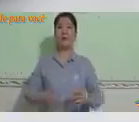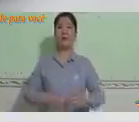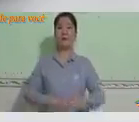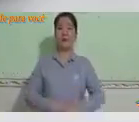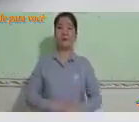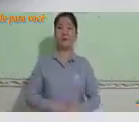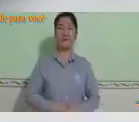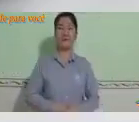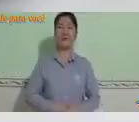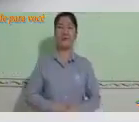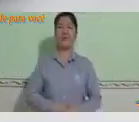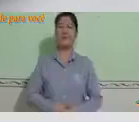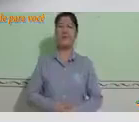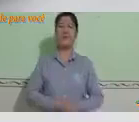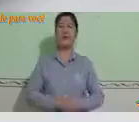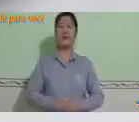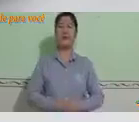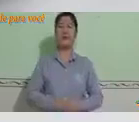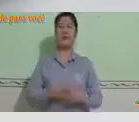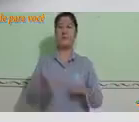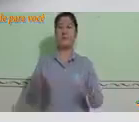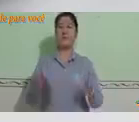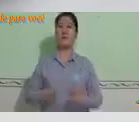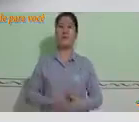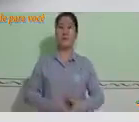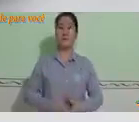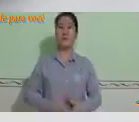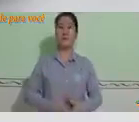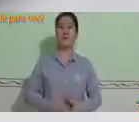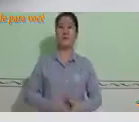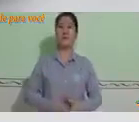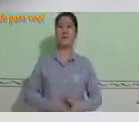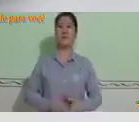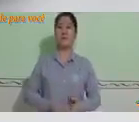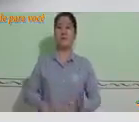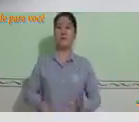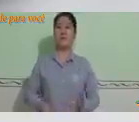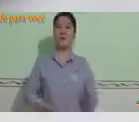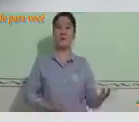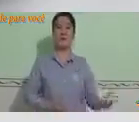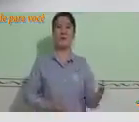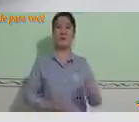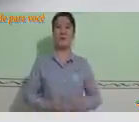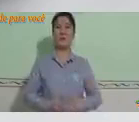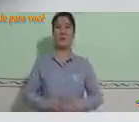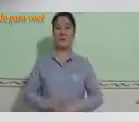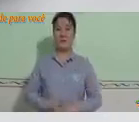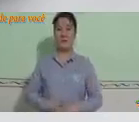SRSORRAIOSODELGUMCRAMSOMPROPRIEDADS clareadoras, como uso avicid, que pode ser indicado pelo dermatologista.